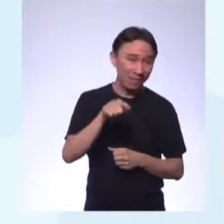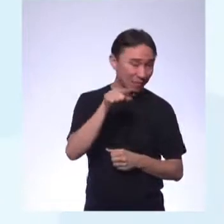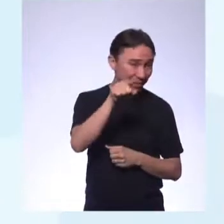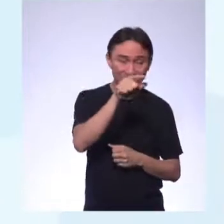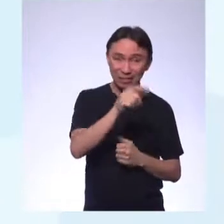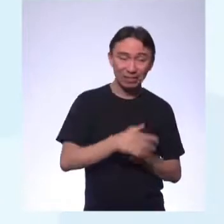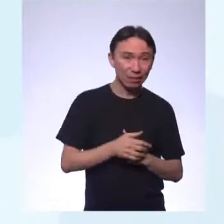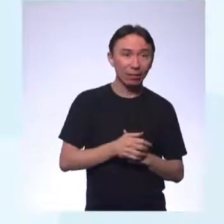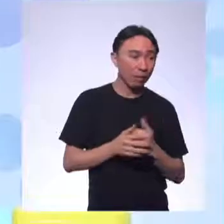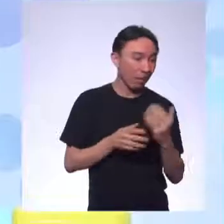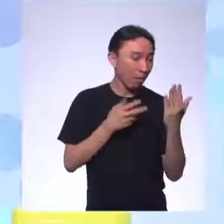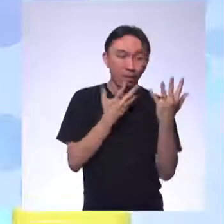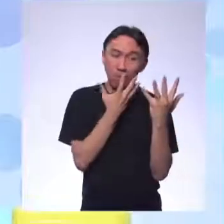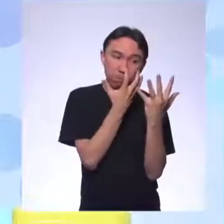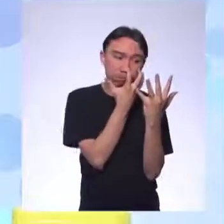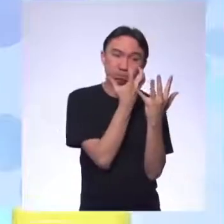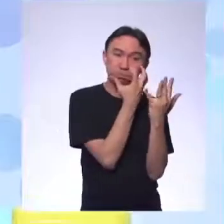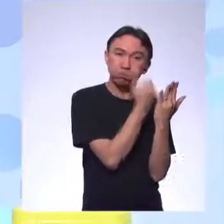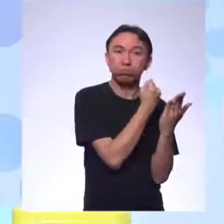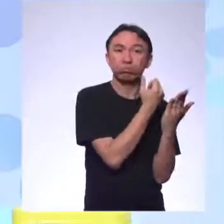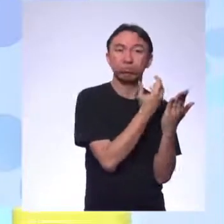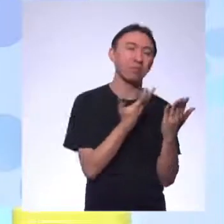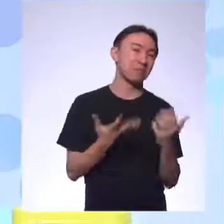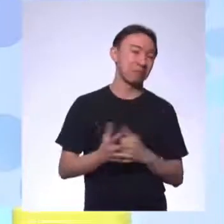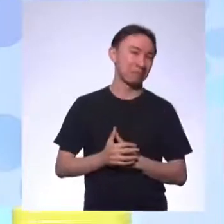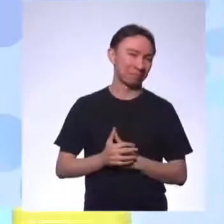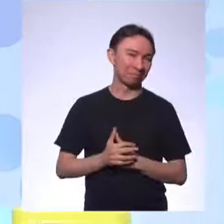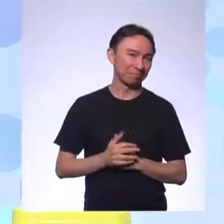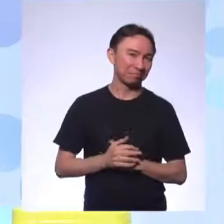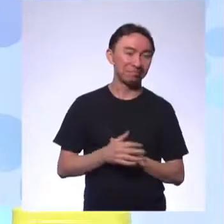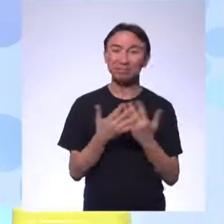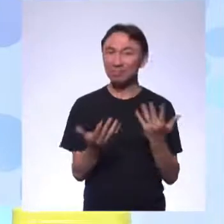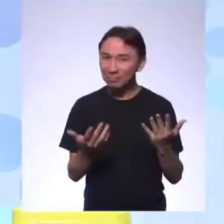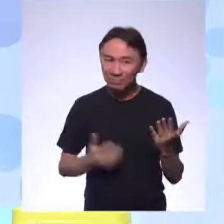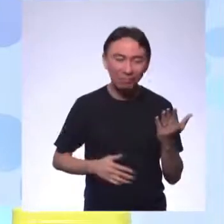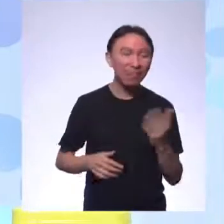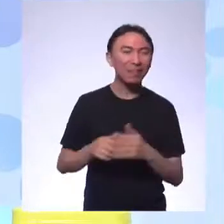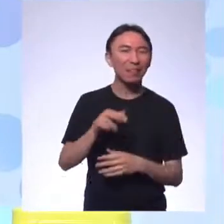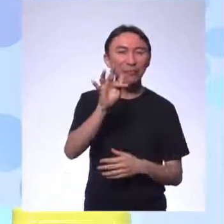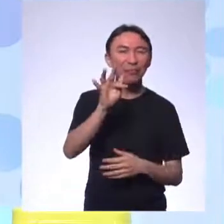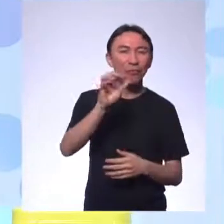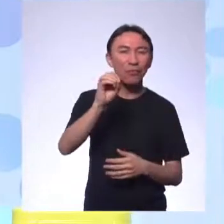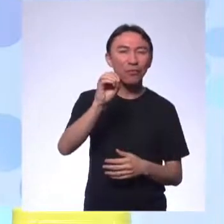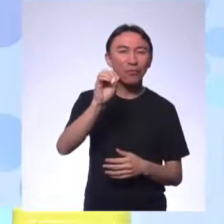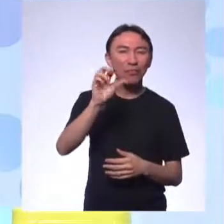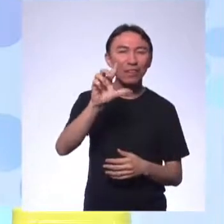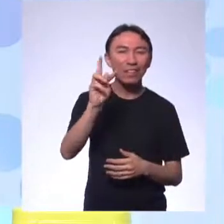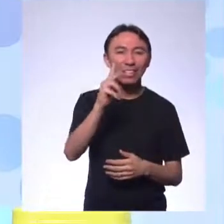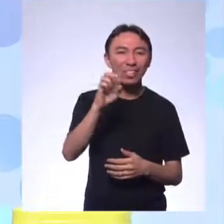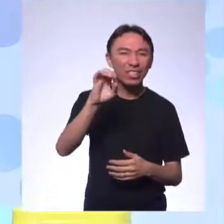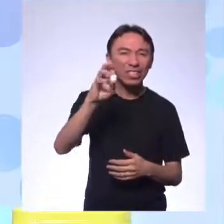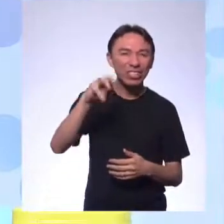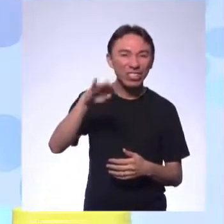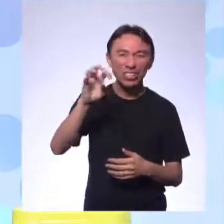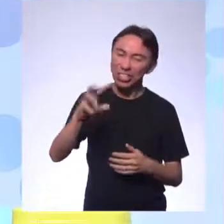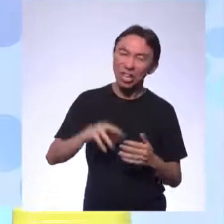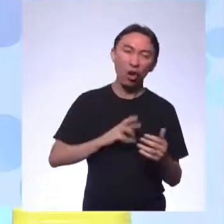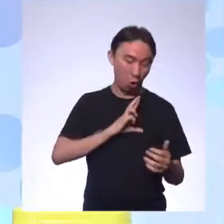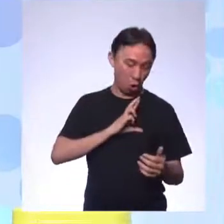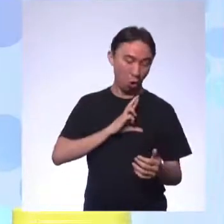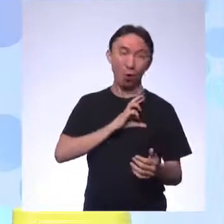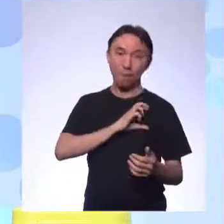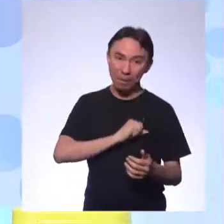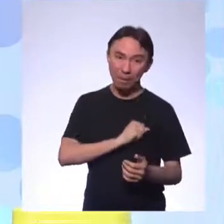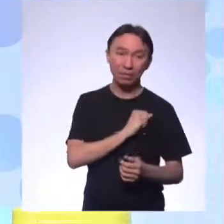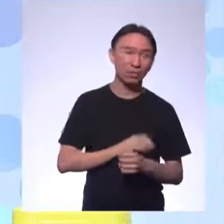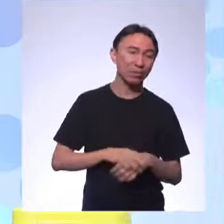sua atenção. Então, o folhetim romântico lá do século XIX é vou dizer, o avô, o bisavô do